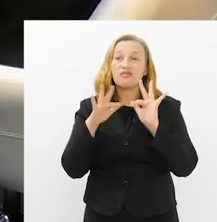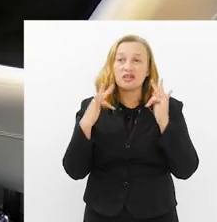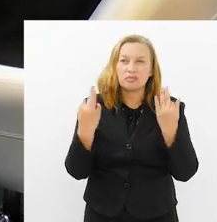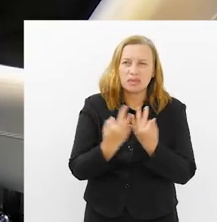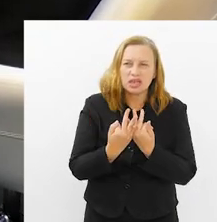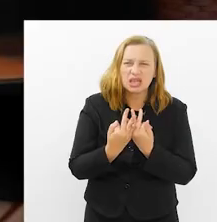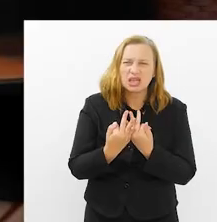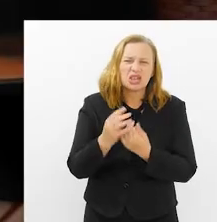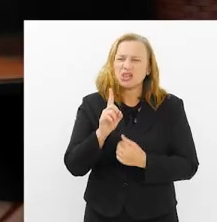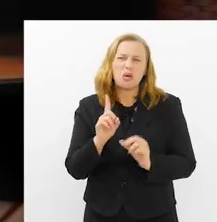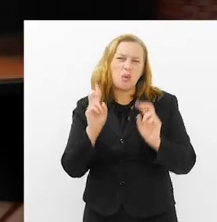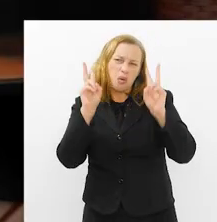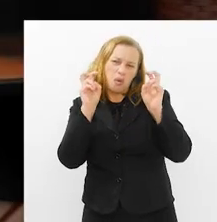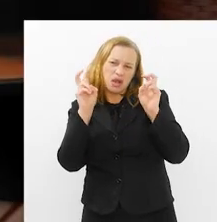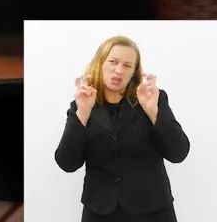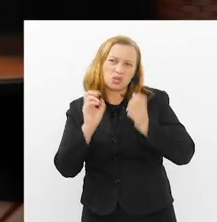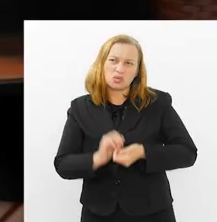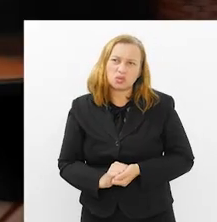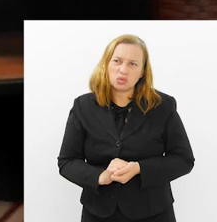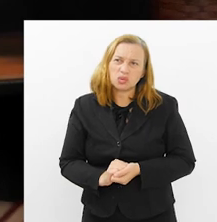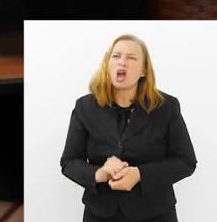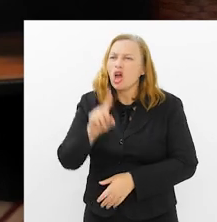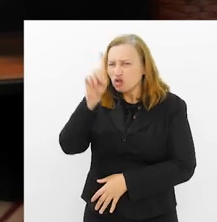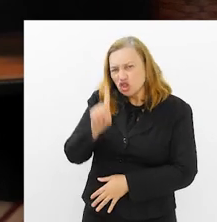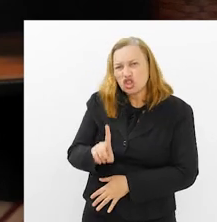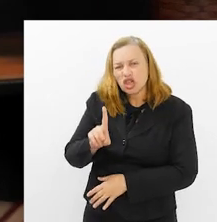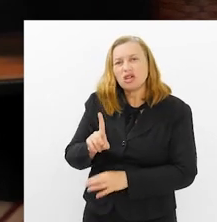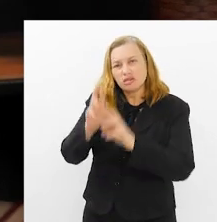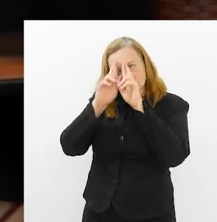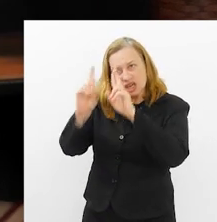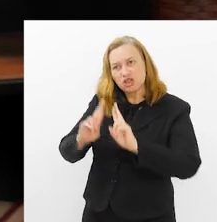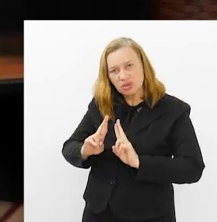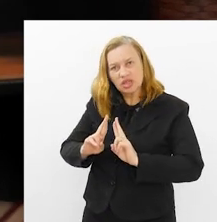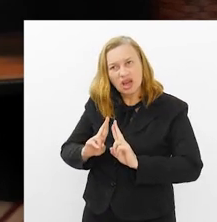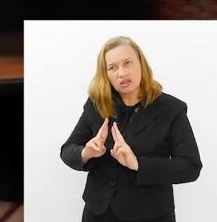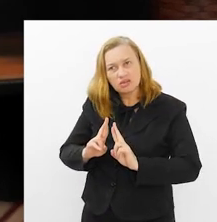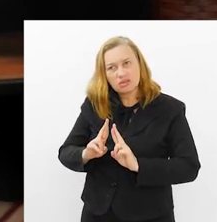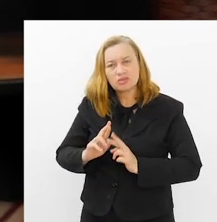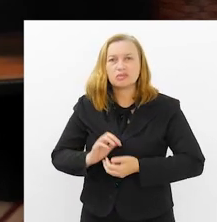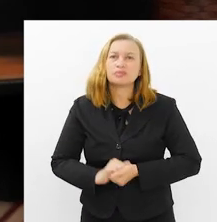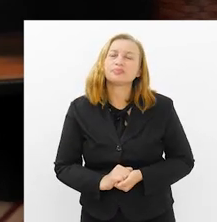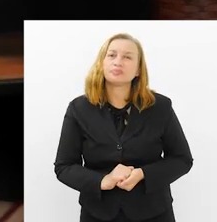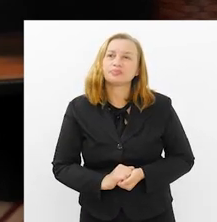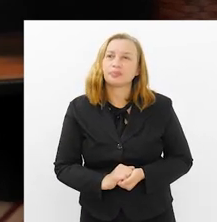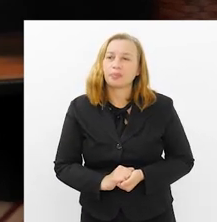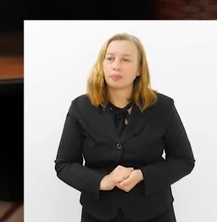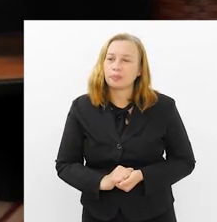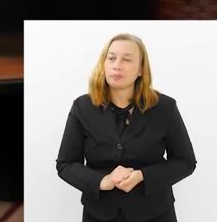lar. Essa não é a questão. É a questão de um direito de ser respeitado?